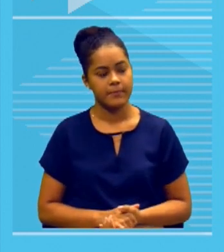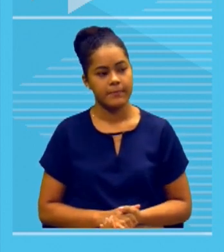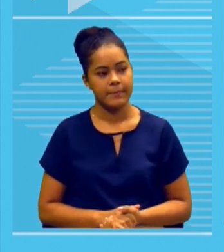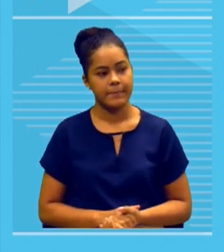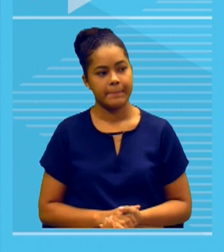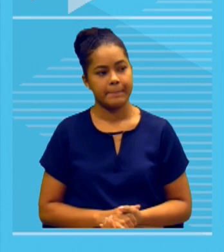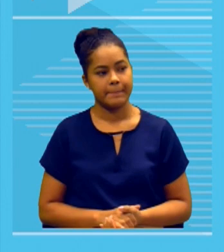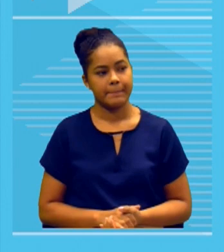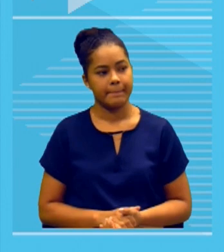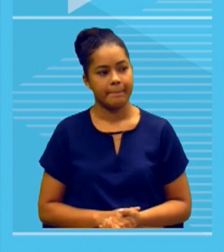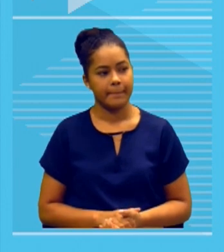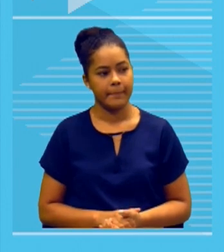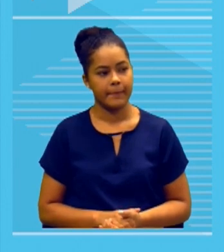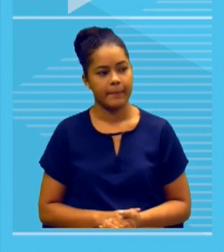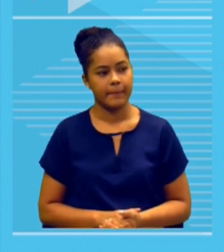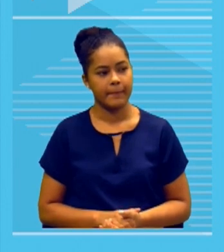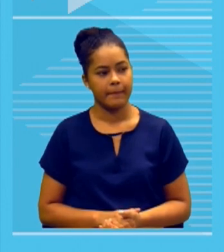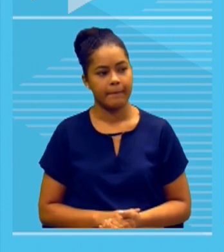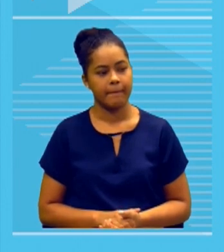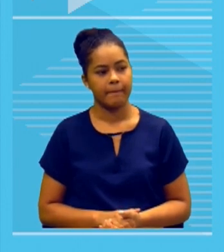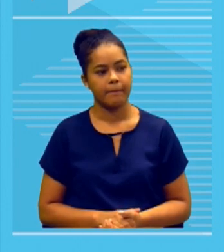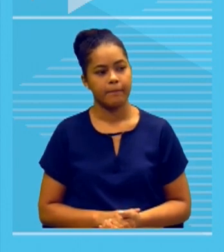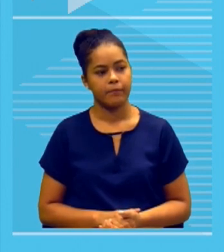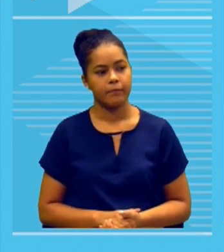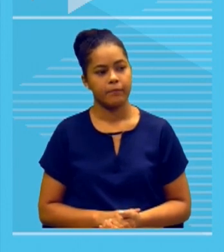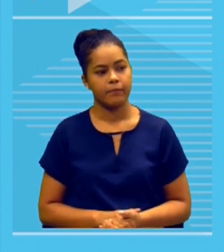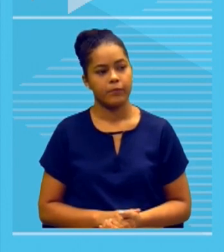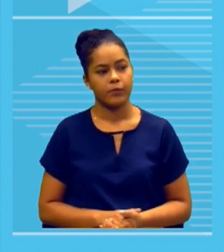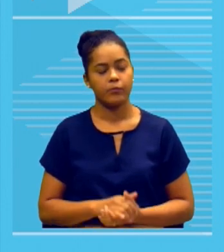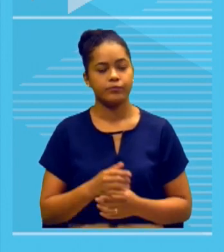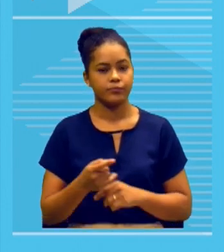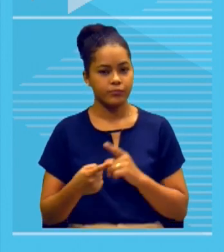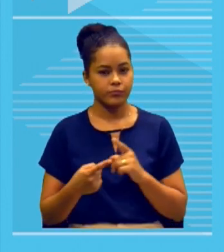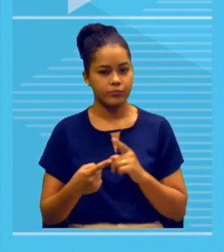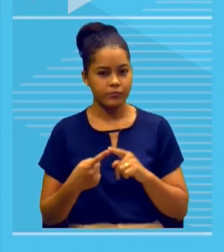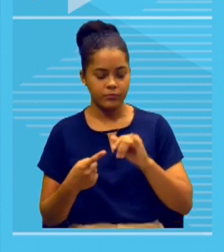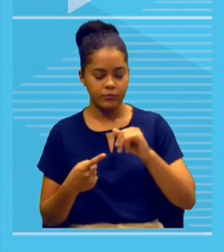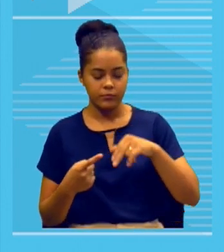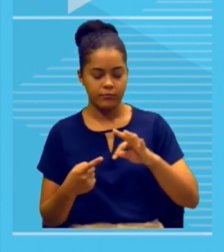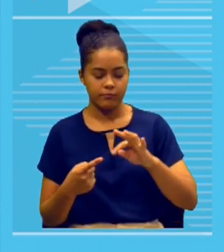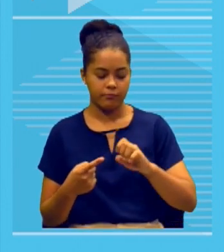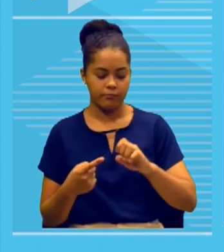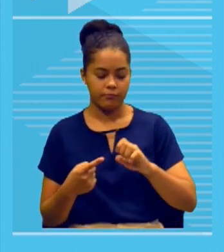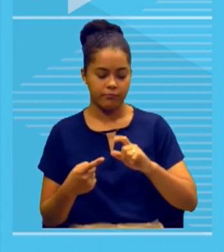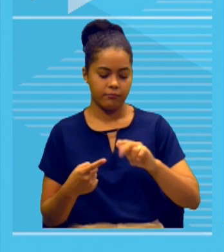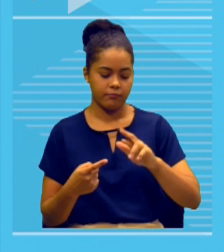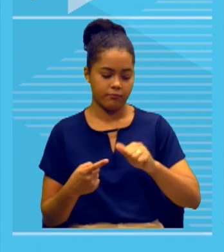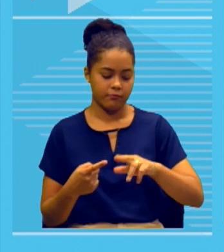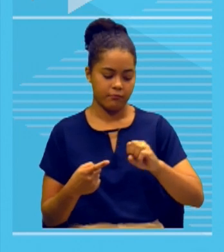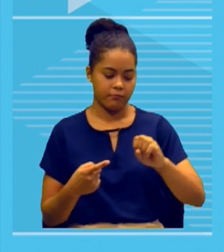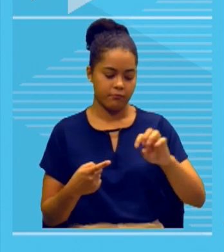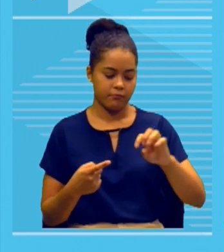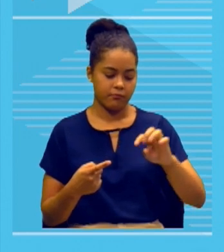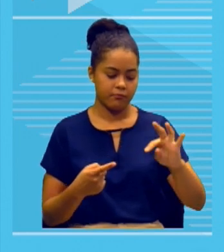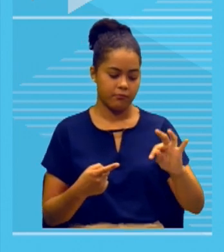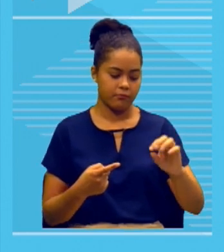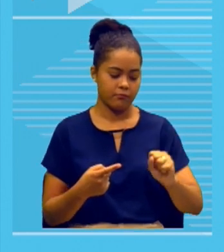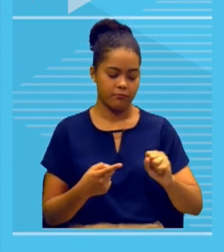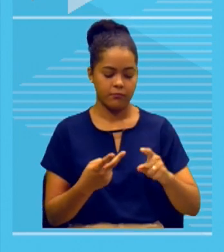integrantes as causais as comparativas